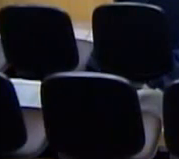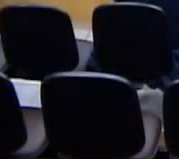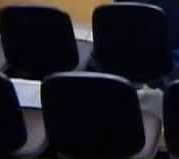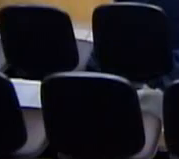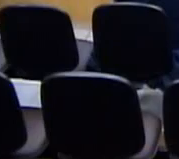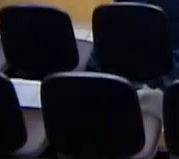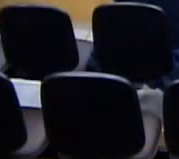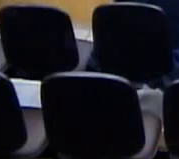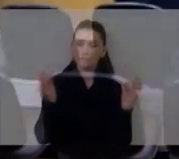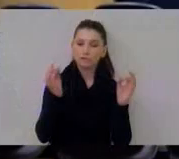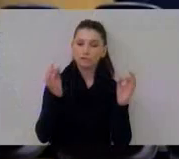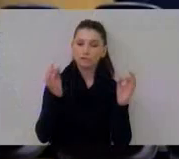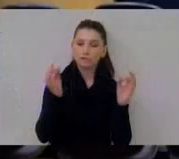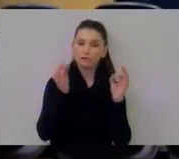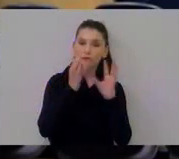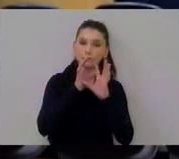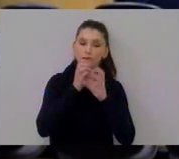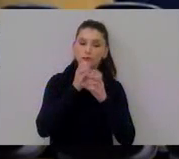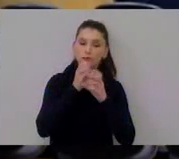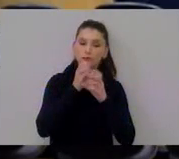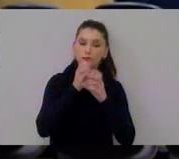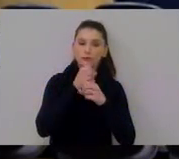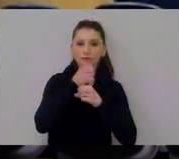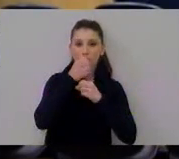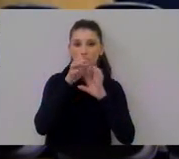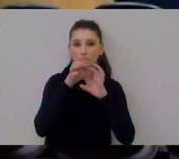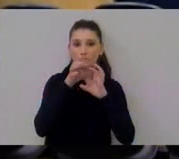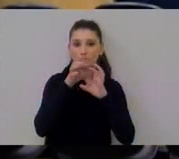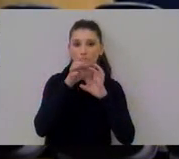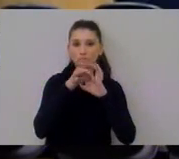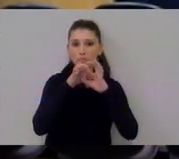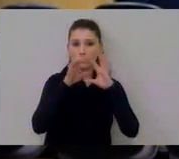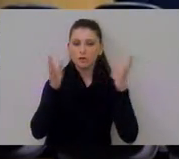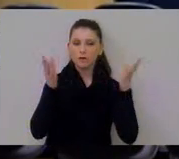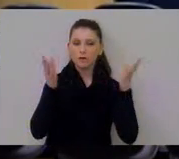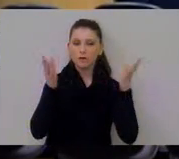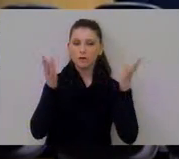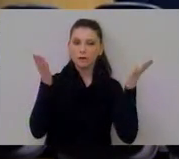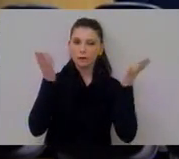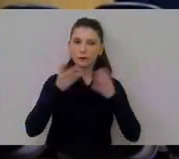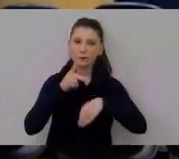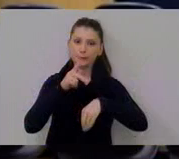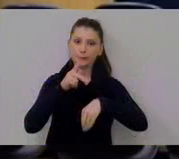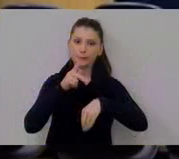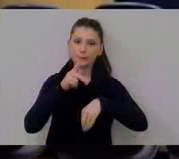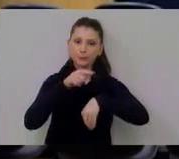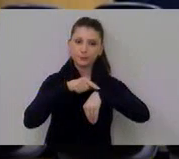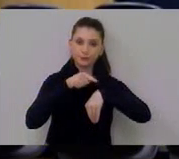terminada a tribuna livre, passamos agora para o horário político.